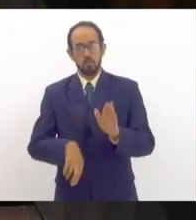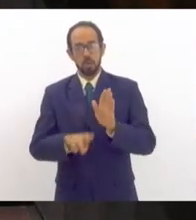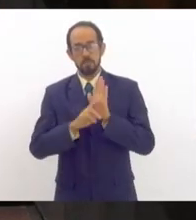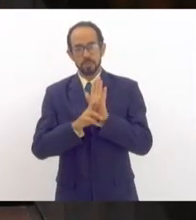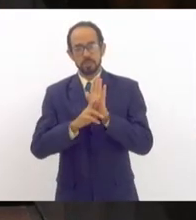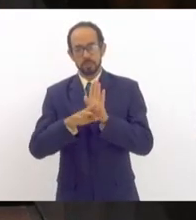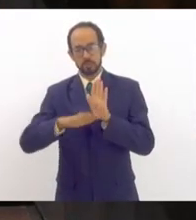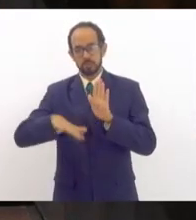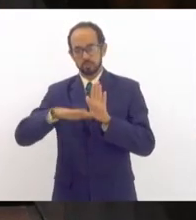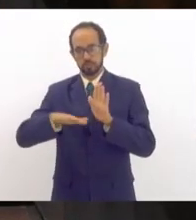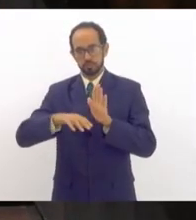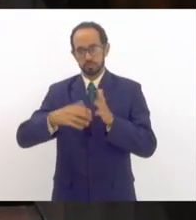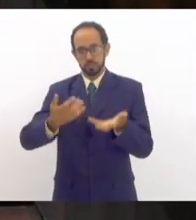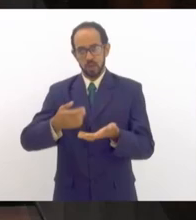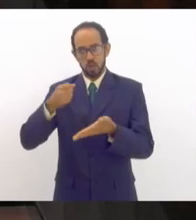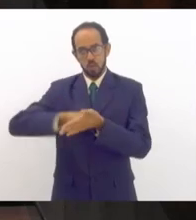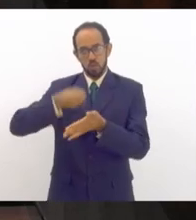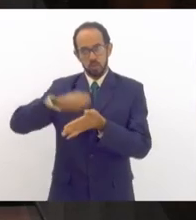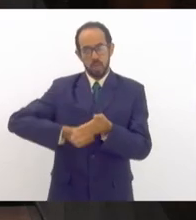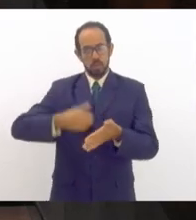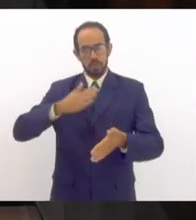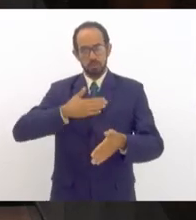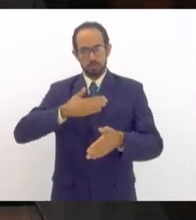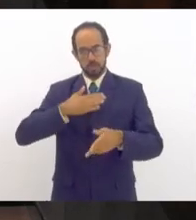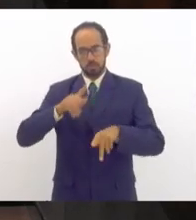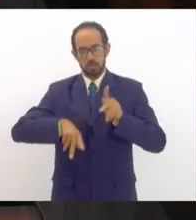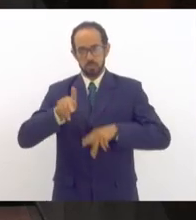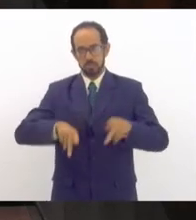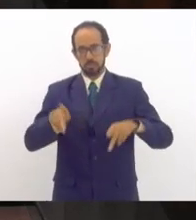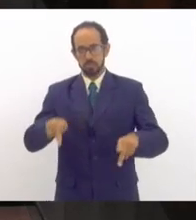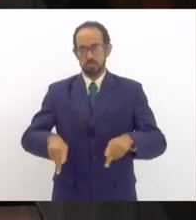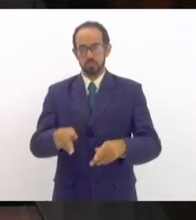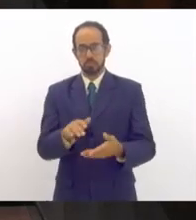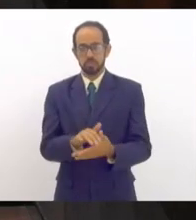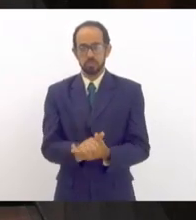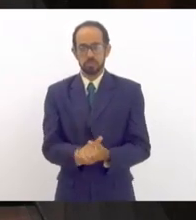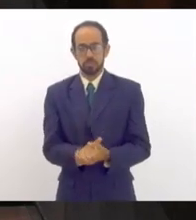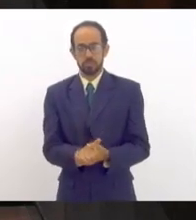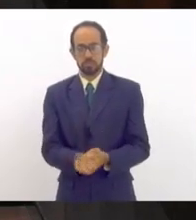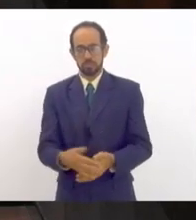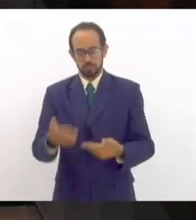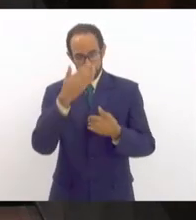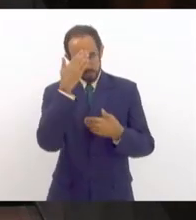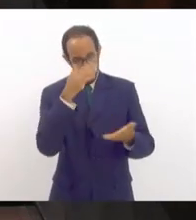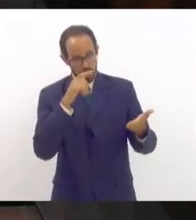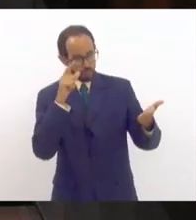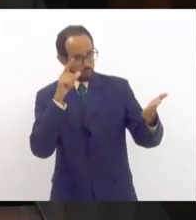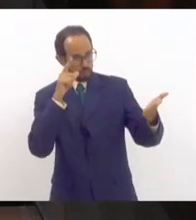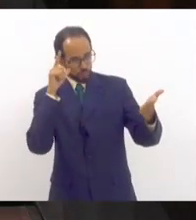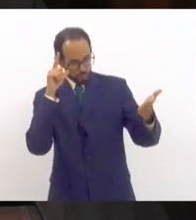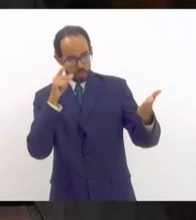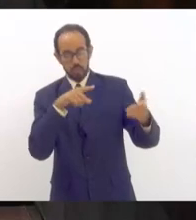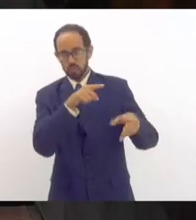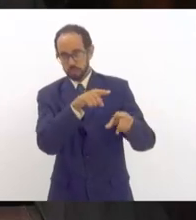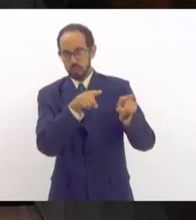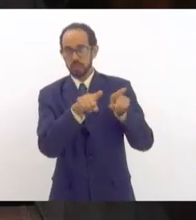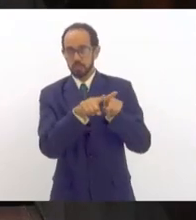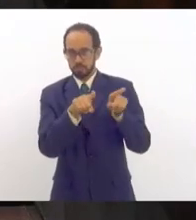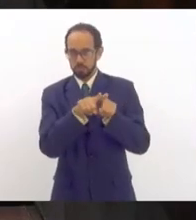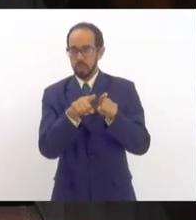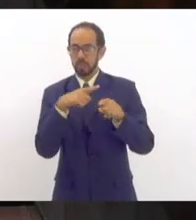lutar pela minha gente então fica aqui Deputado Lucinha eu te agradeço daqui perto também tem